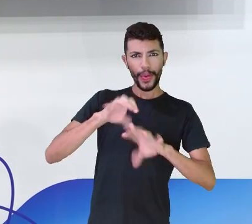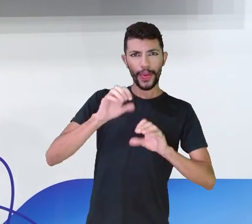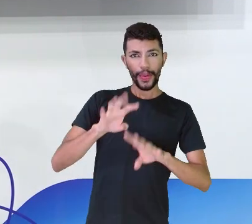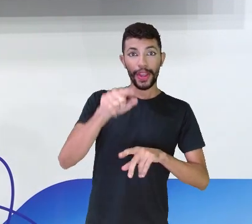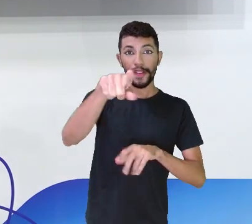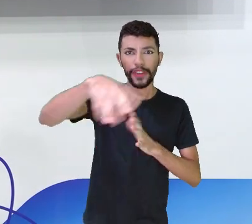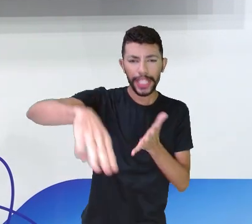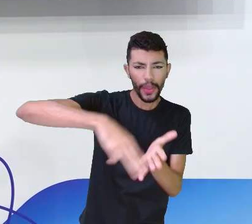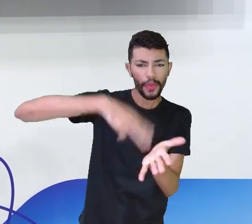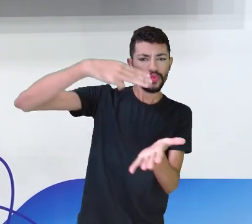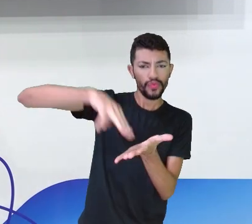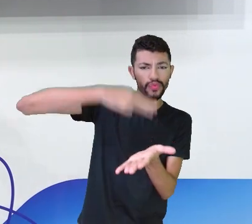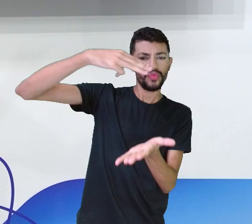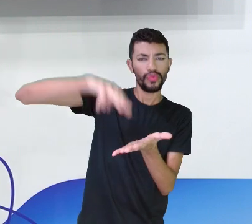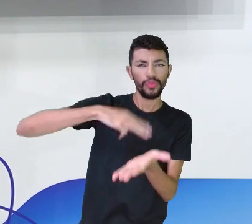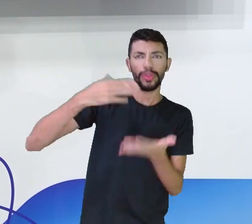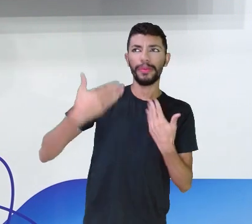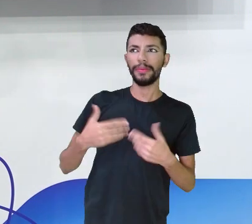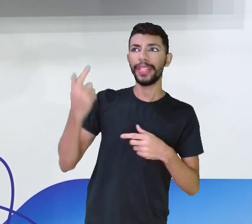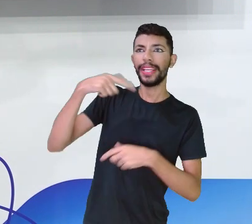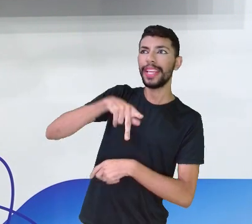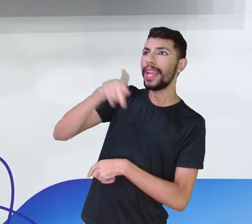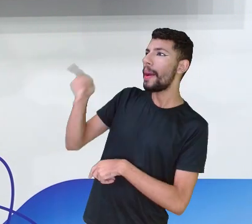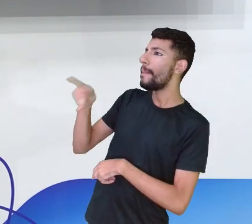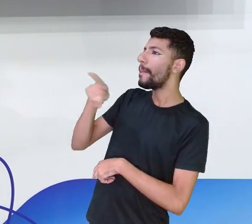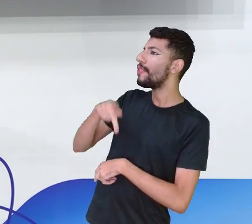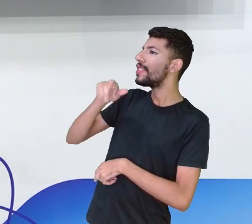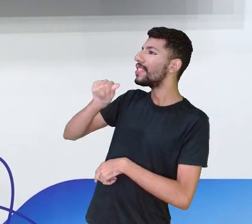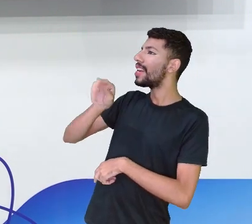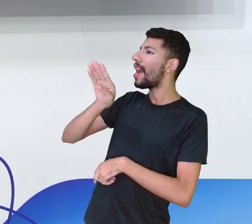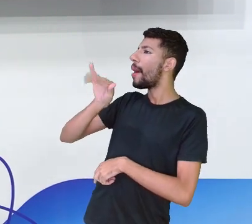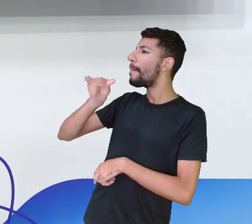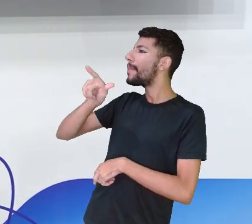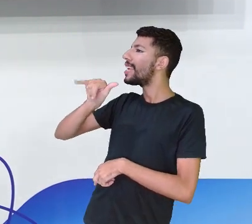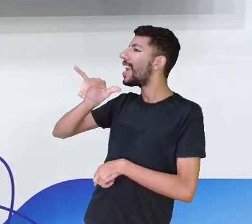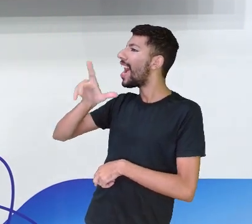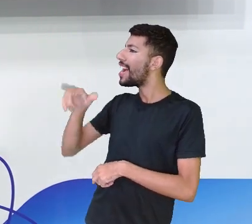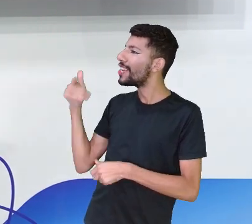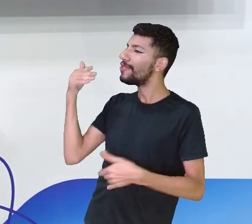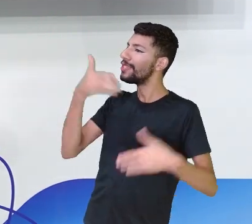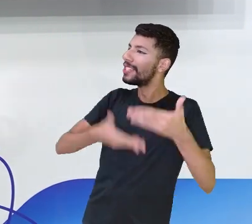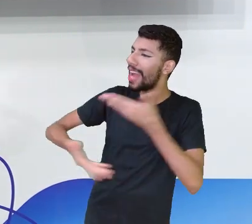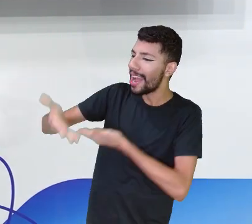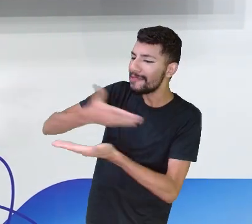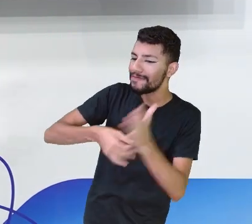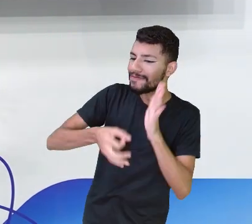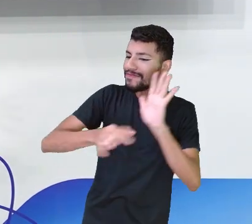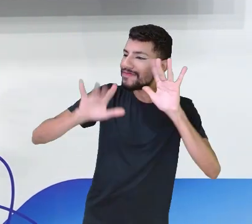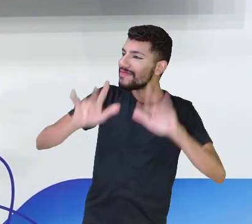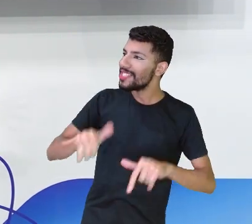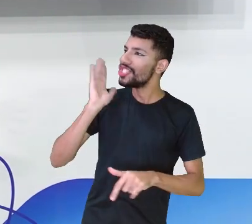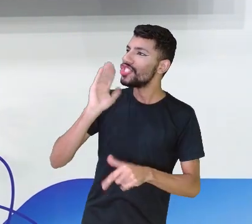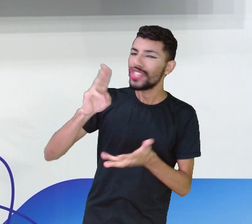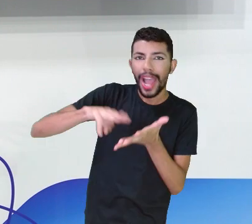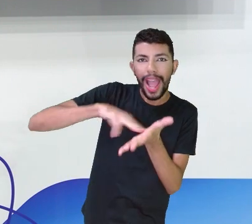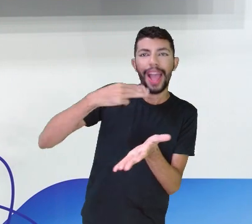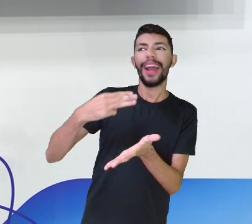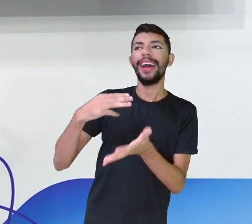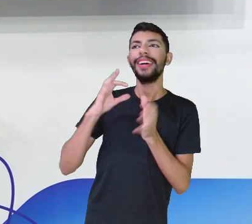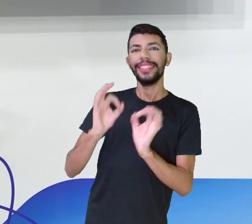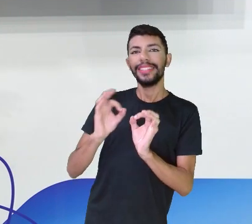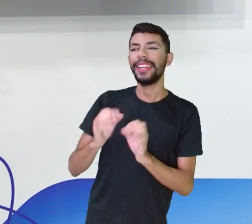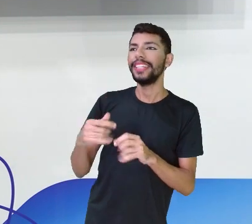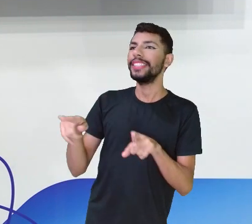você mandando a sua mensagem e a professora Abigail, que está na interação, já vai receber